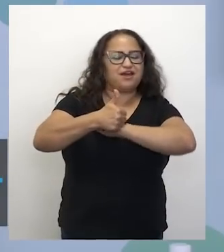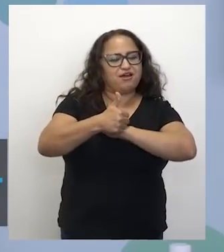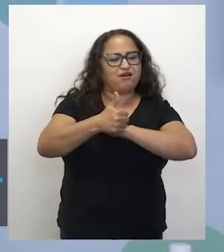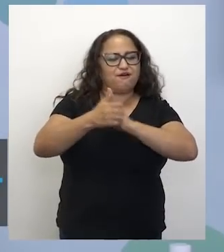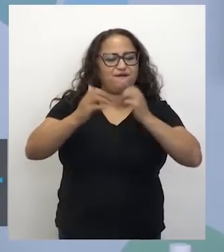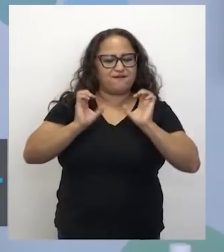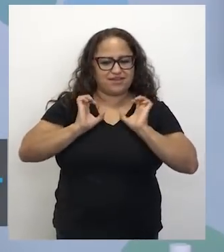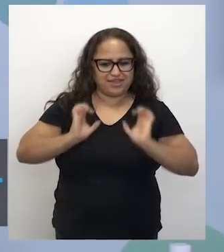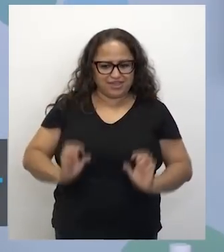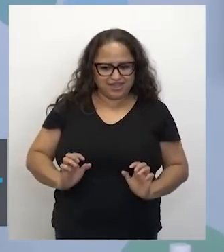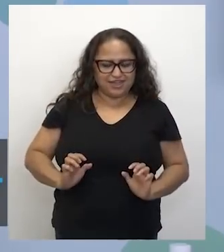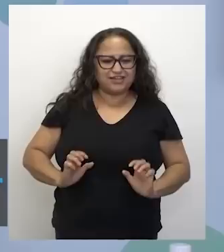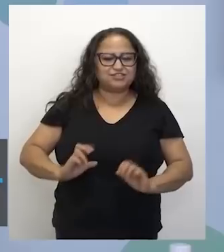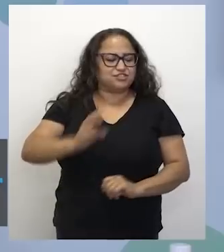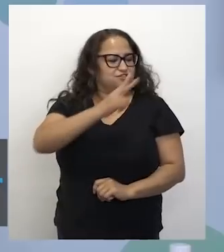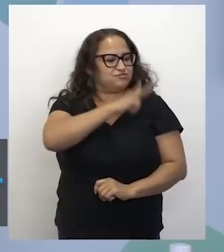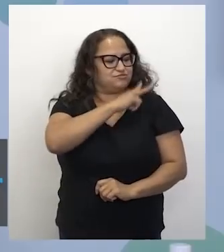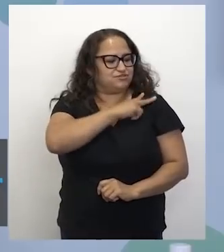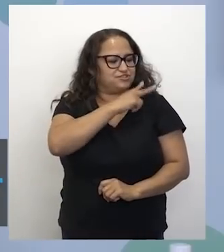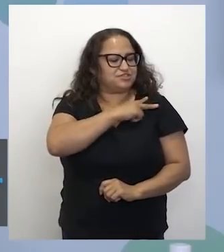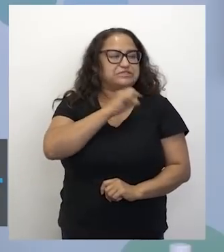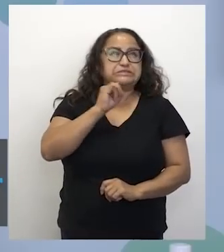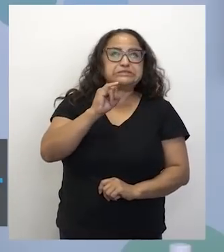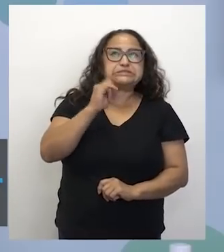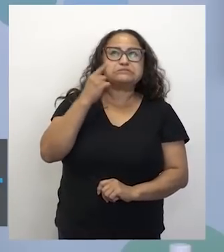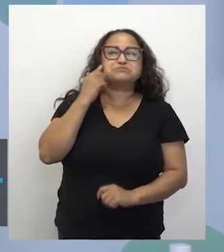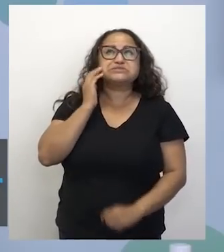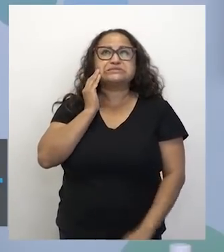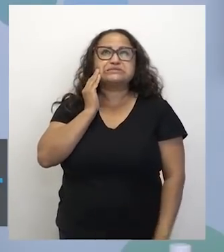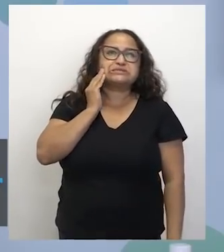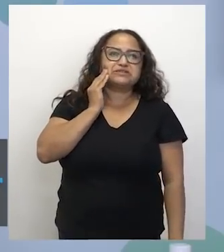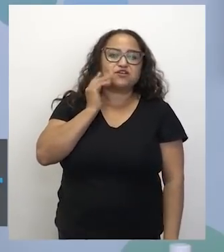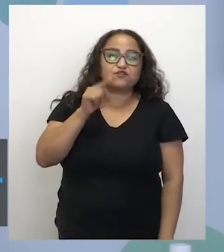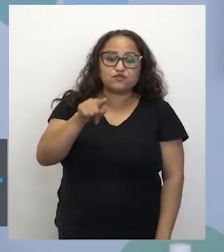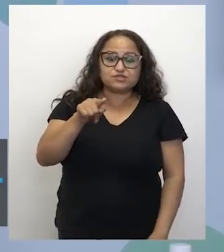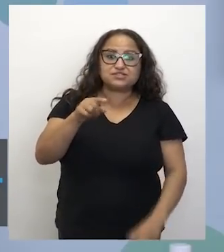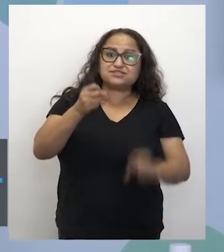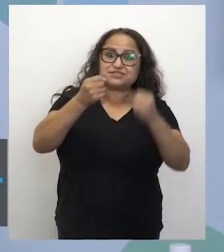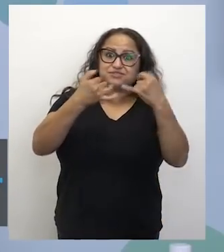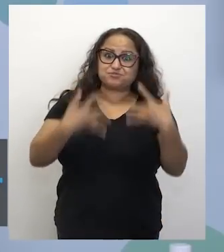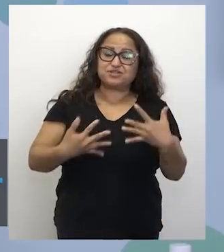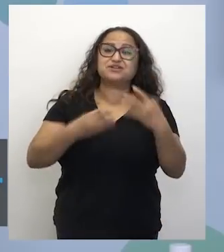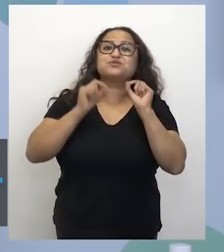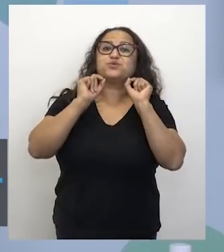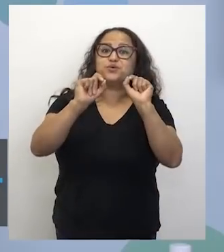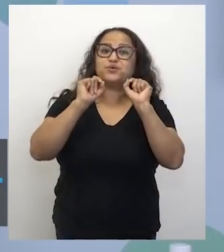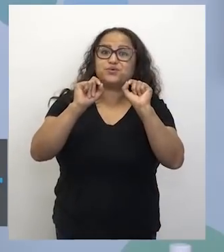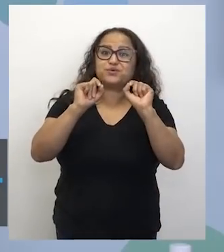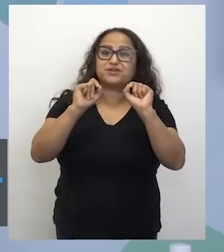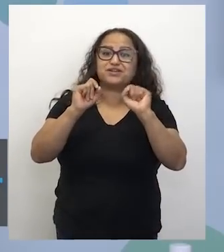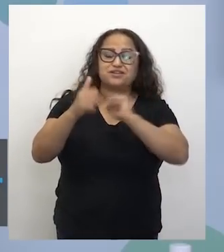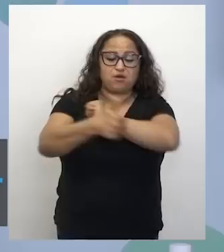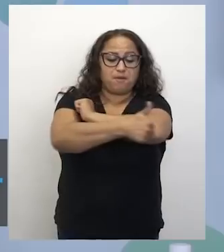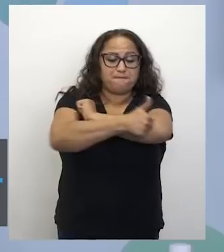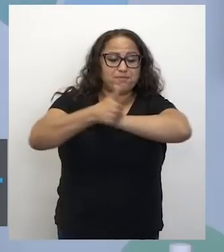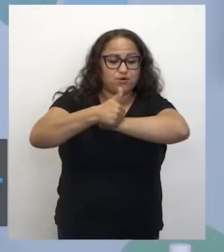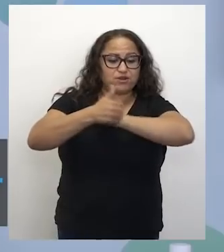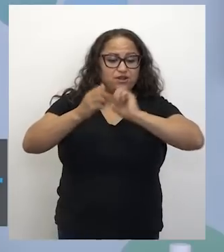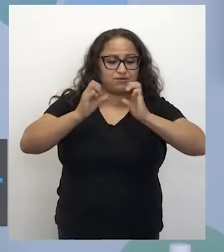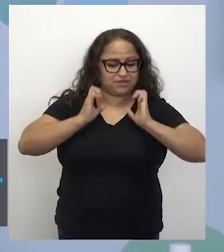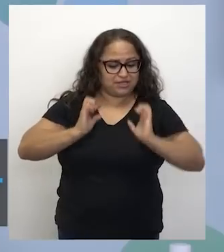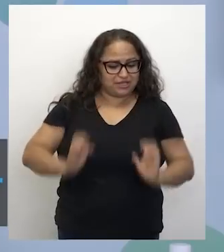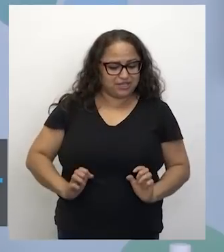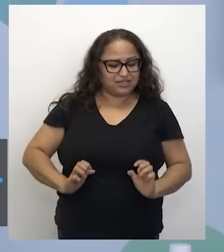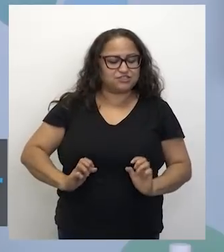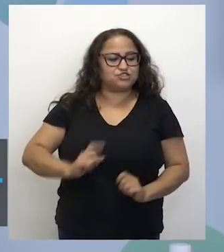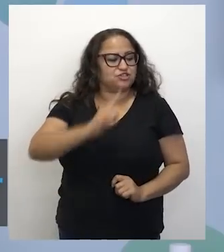ensino médio. E se eu não me engano, se não me falha a memória, vocês estão falando sobre moral e ética agora na 1ª série